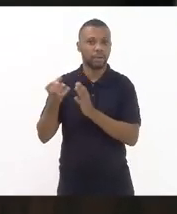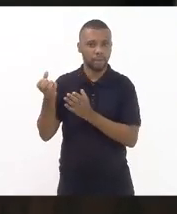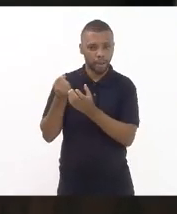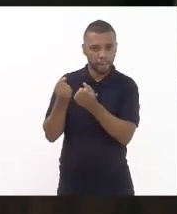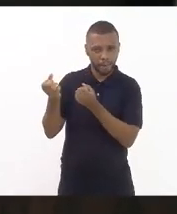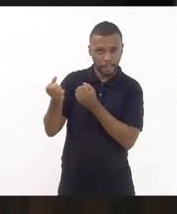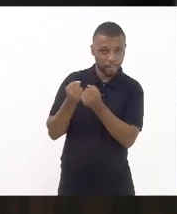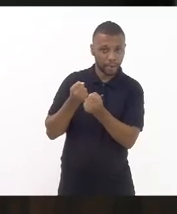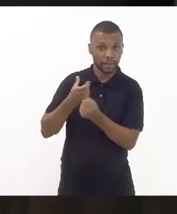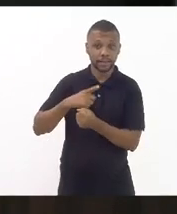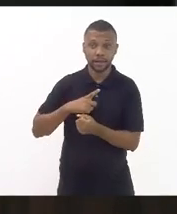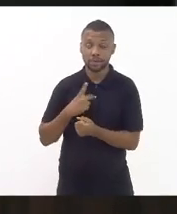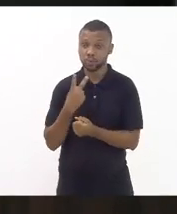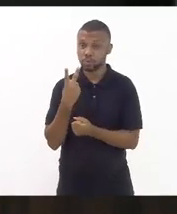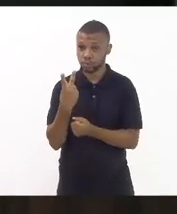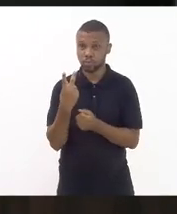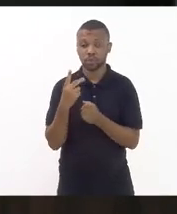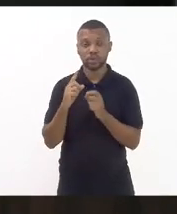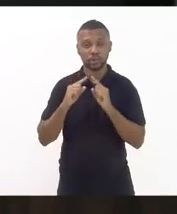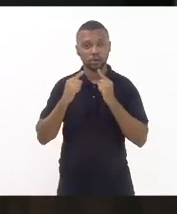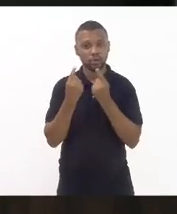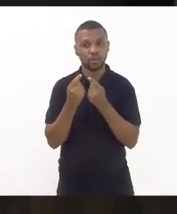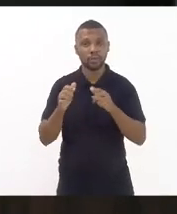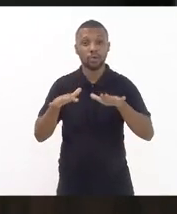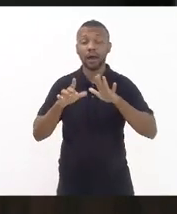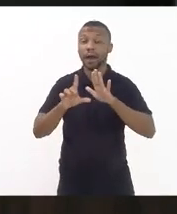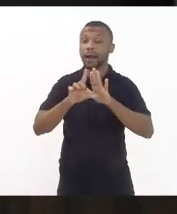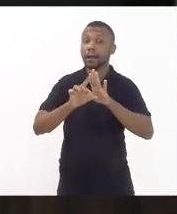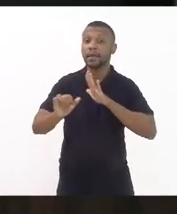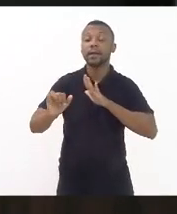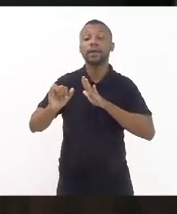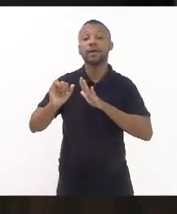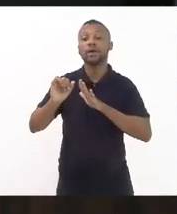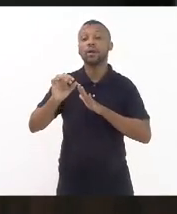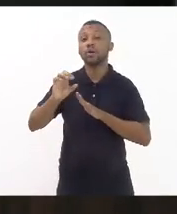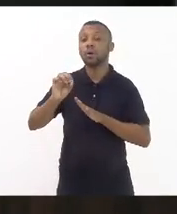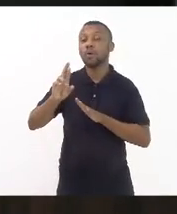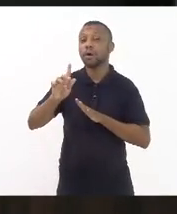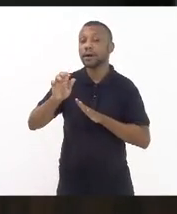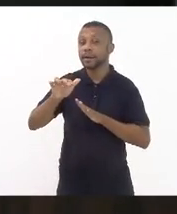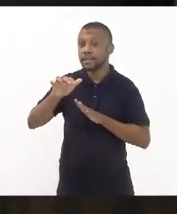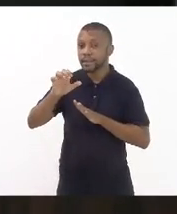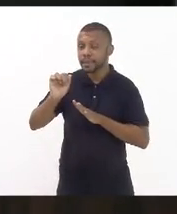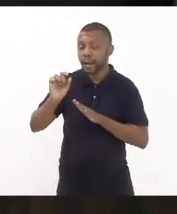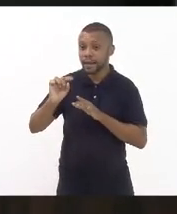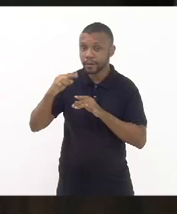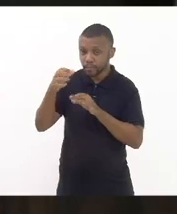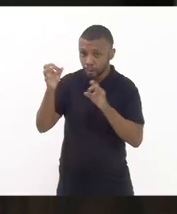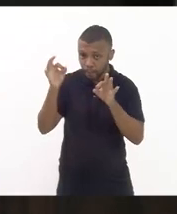teremos duas audiências públicas, é lei orgânica. E vamos trazer a pauta.